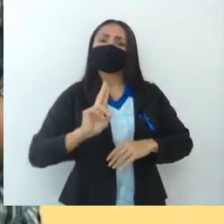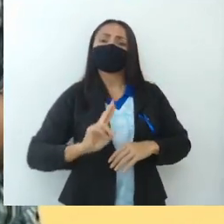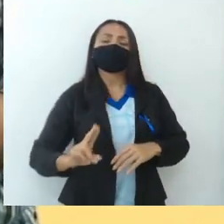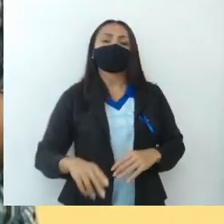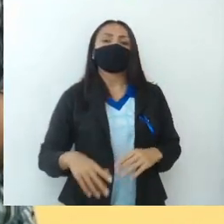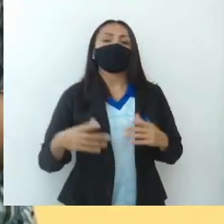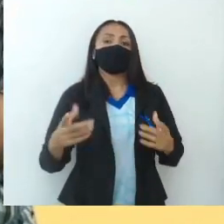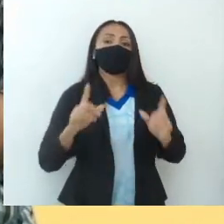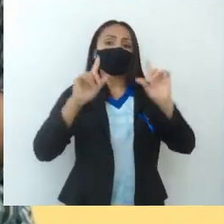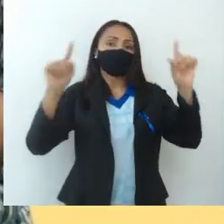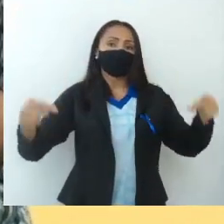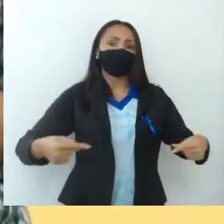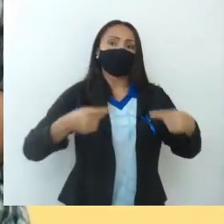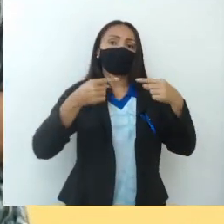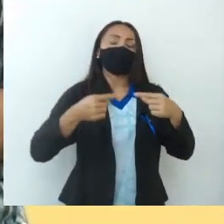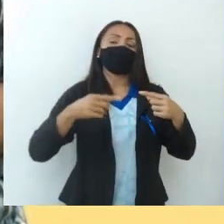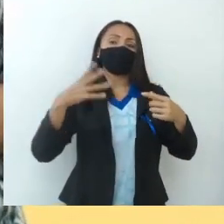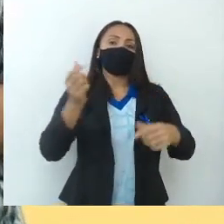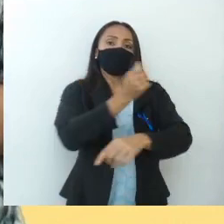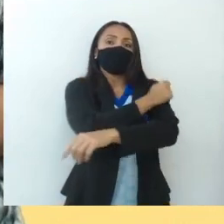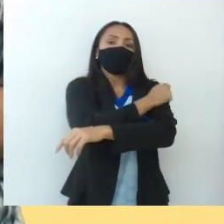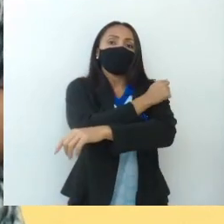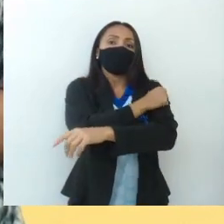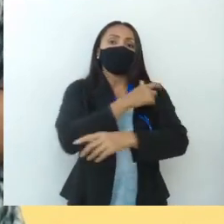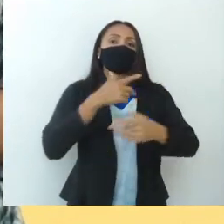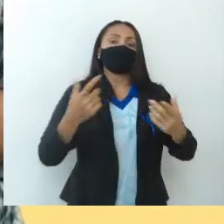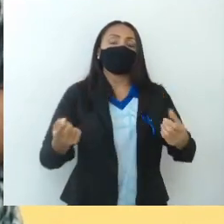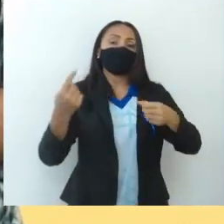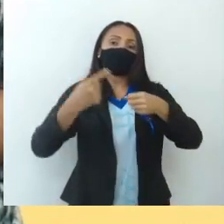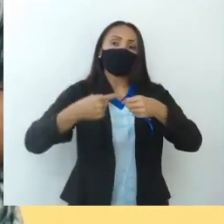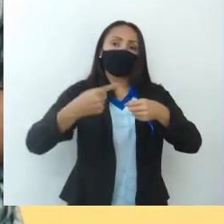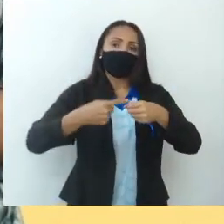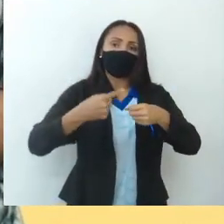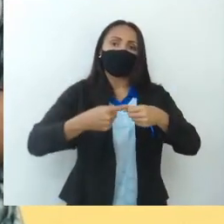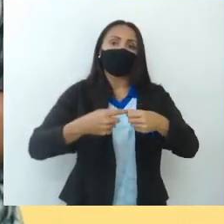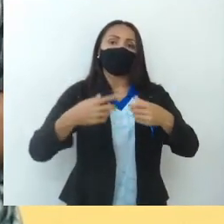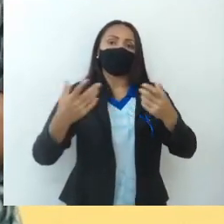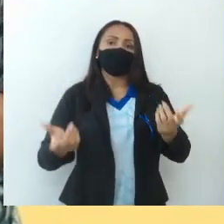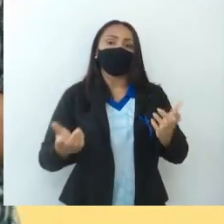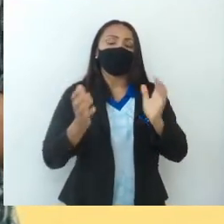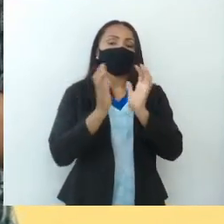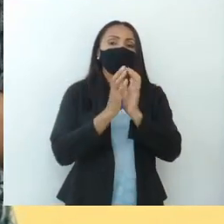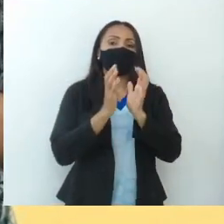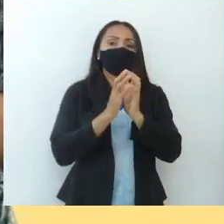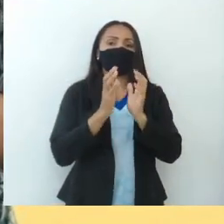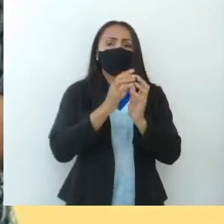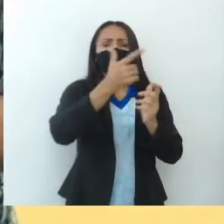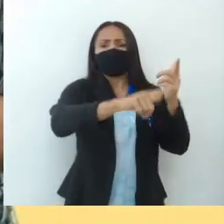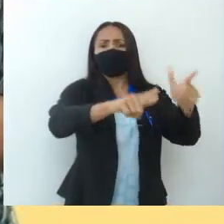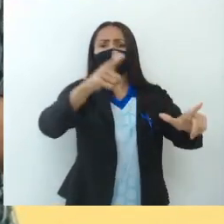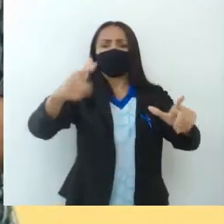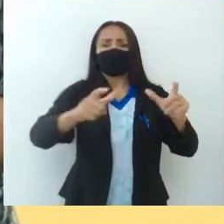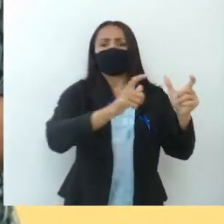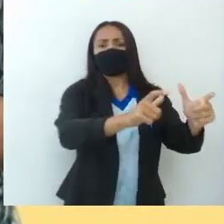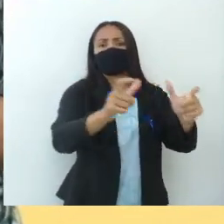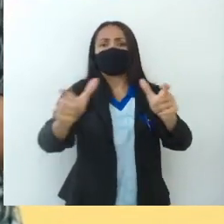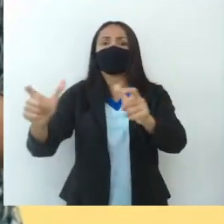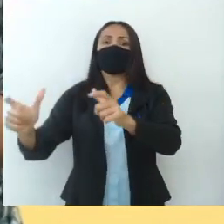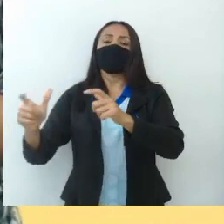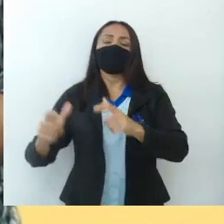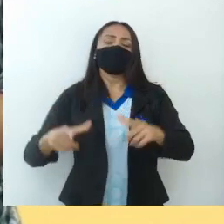para os estudantes do Recife, também do interior. Que tal vocês que moram em outras cidades, tanto da Mata, no Agreste do